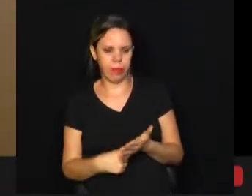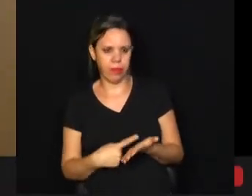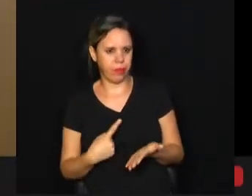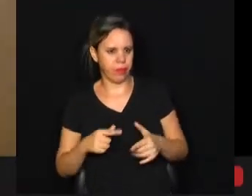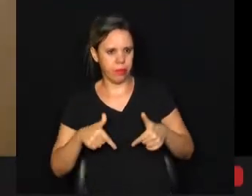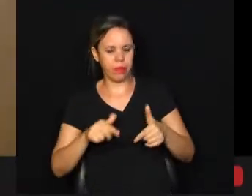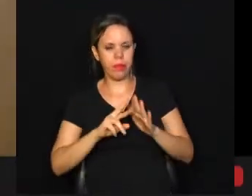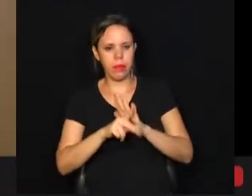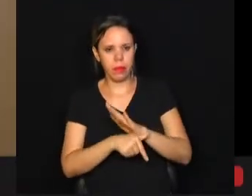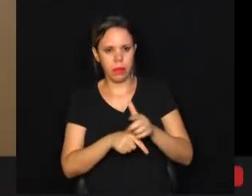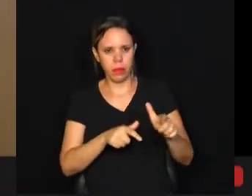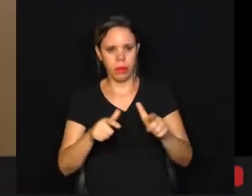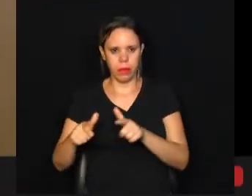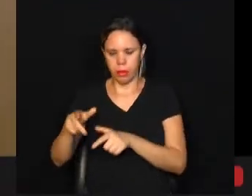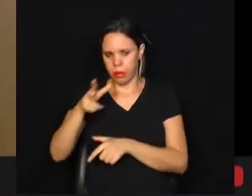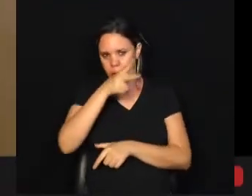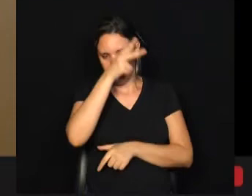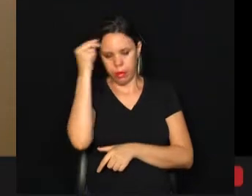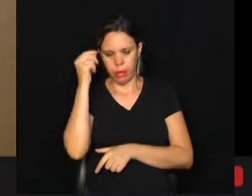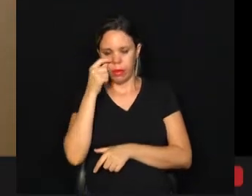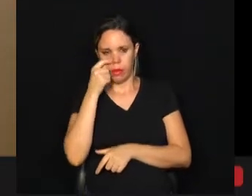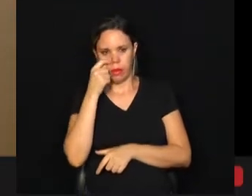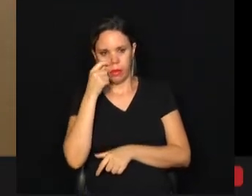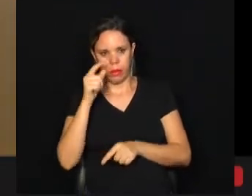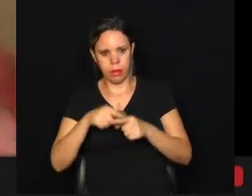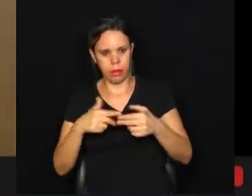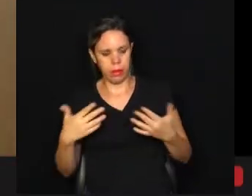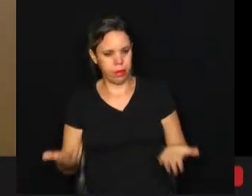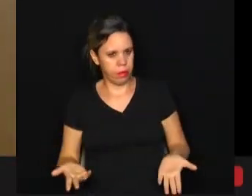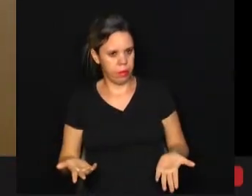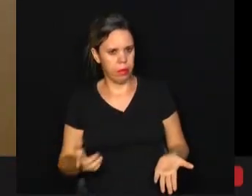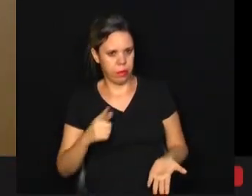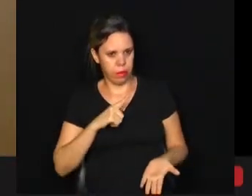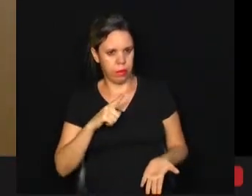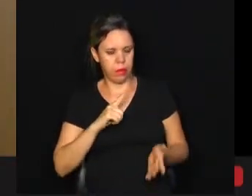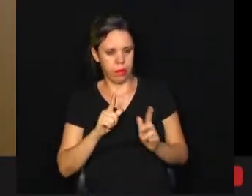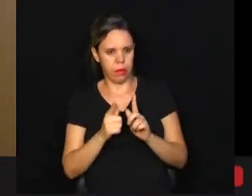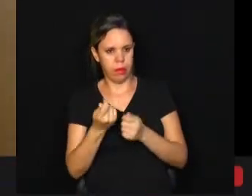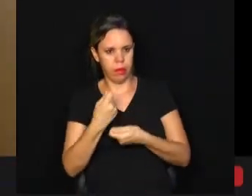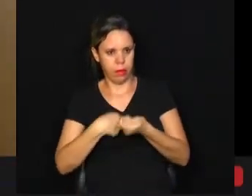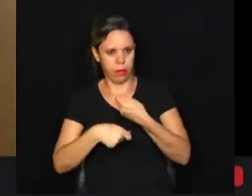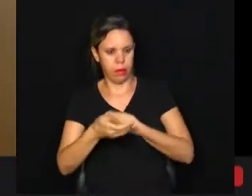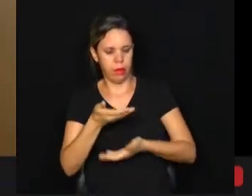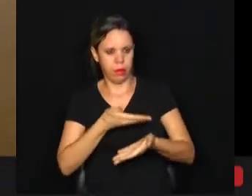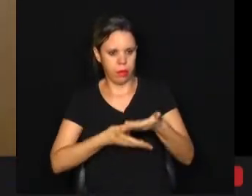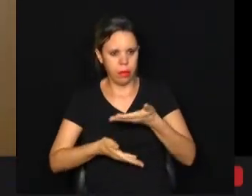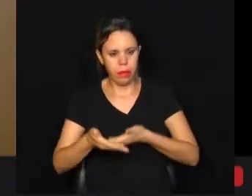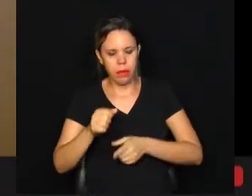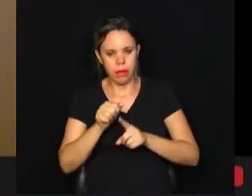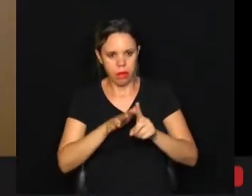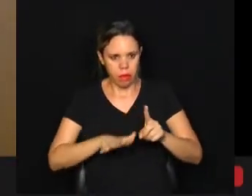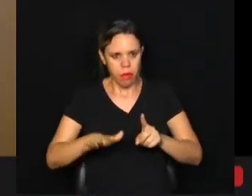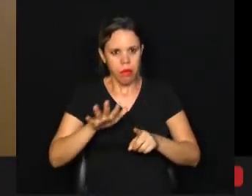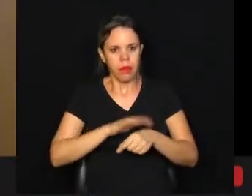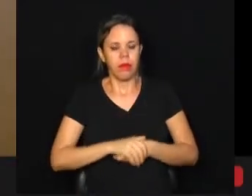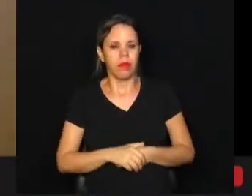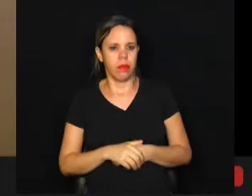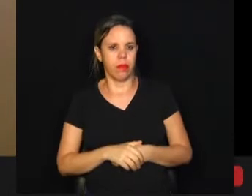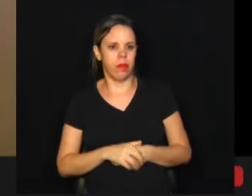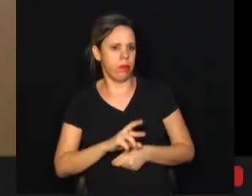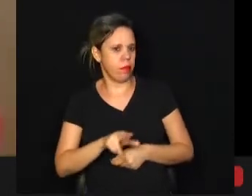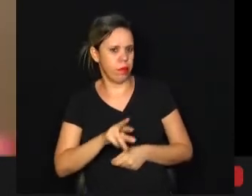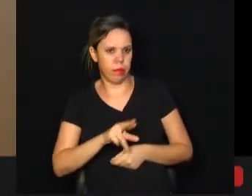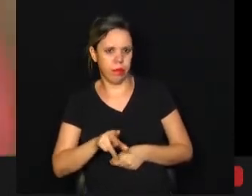série de espaços públicos, equipamentos que têm uma gestão compartilhada da sociedade civil. Não é uma